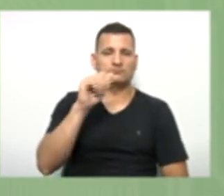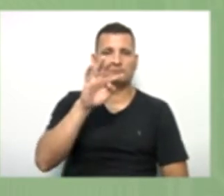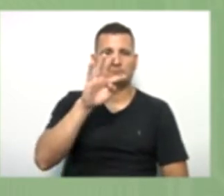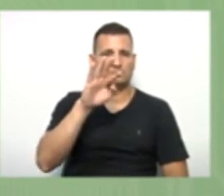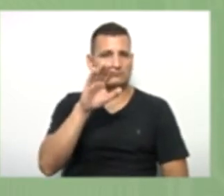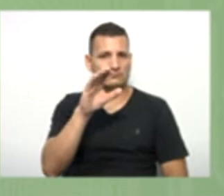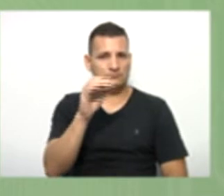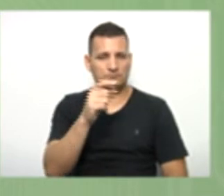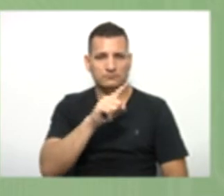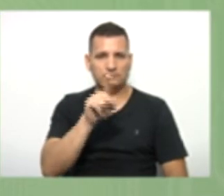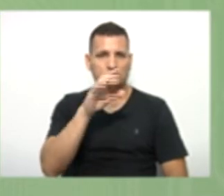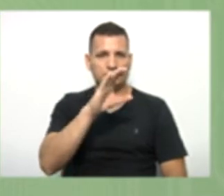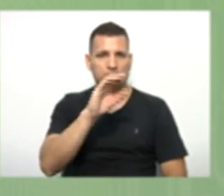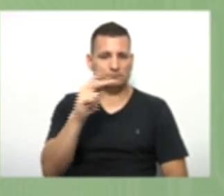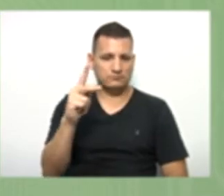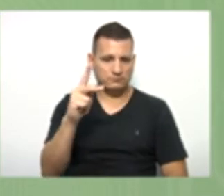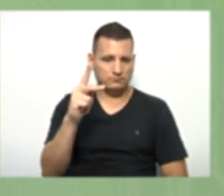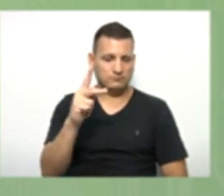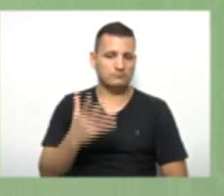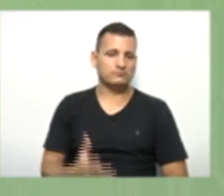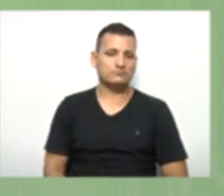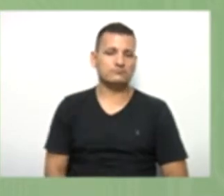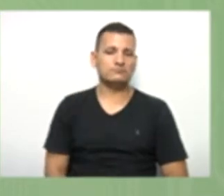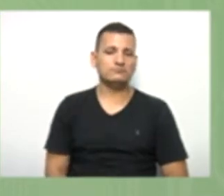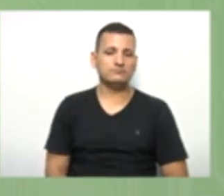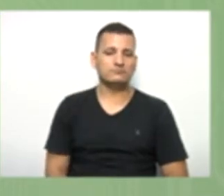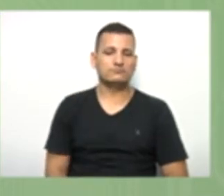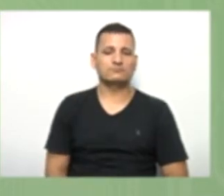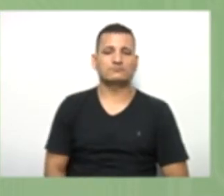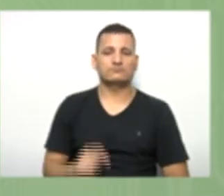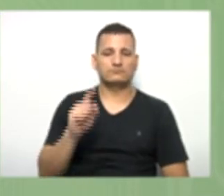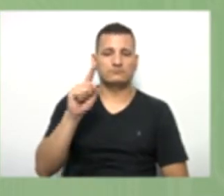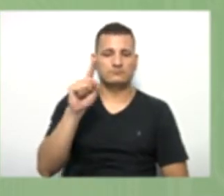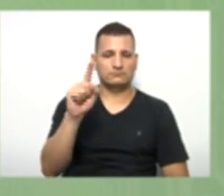não cooperativo. Deixa eu mostrar aqui para vocês os ingressos de 1.000,